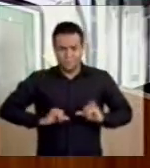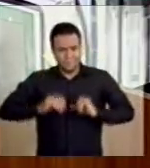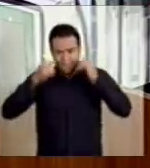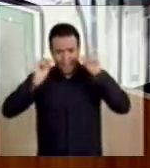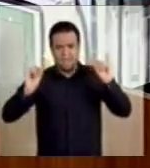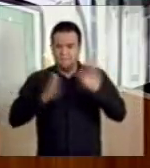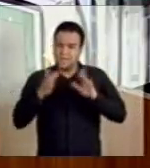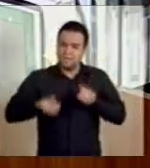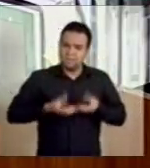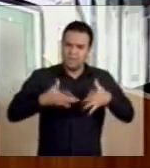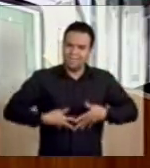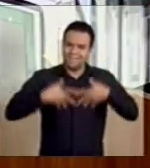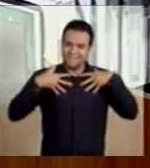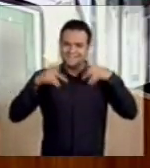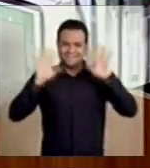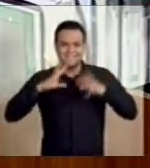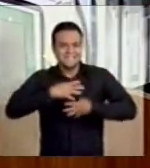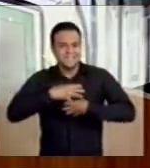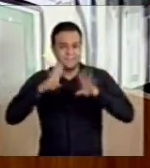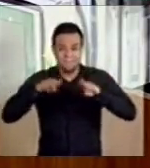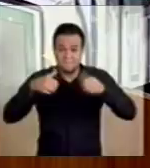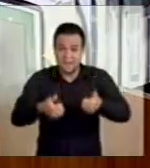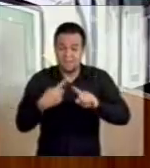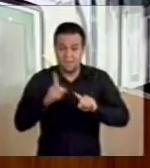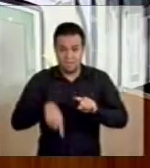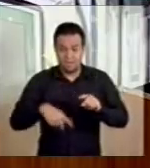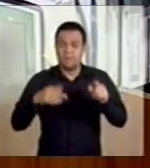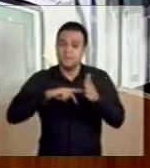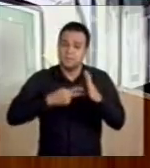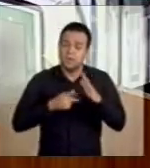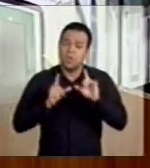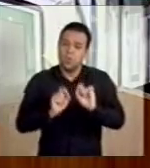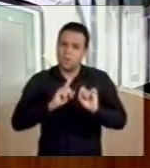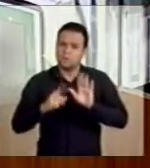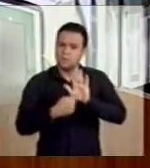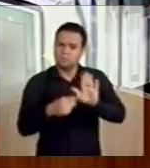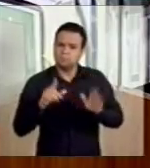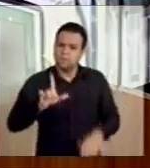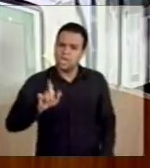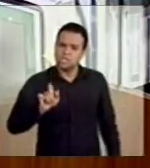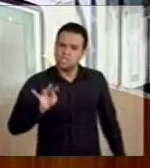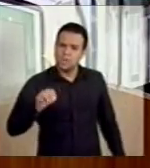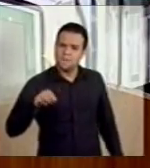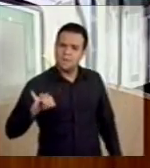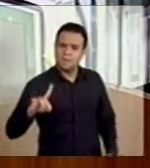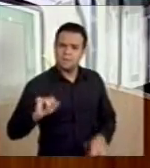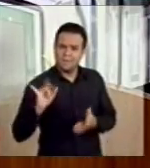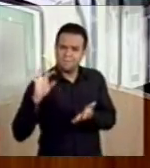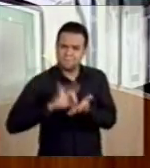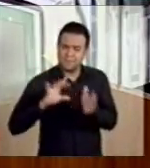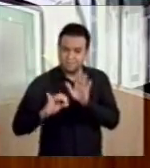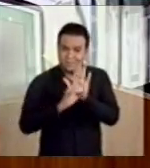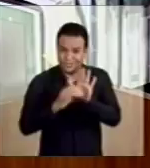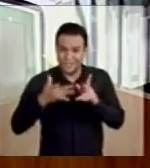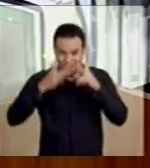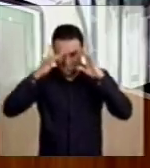à autodeterminação sexual justifica e confere legitimidade à adequação da identidade